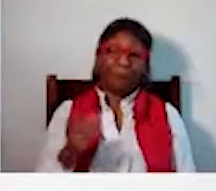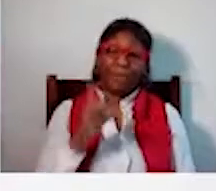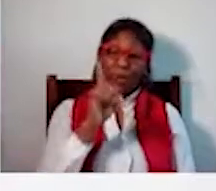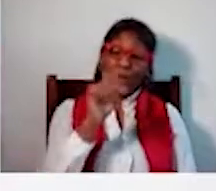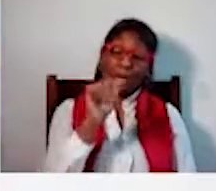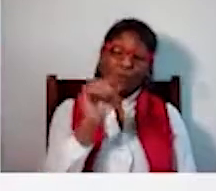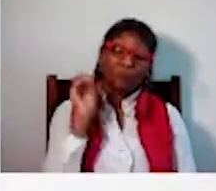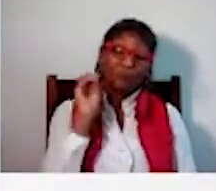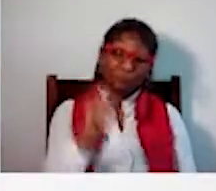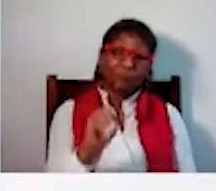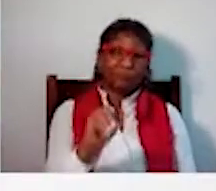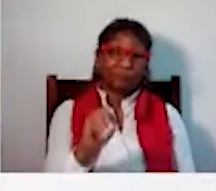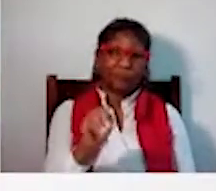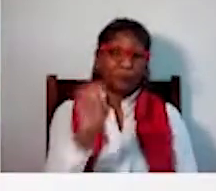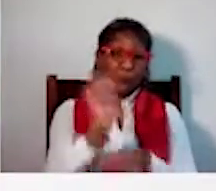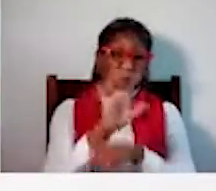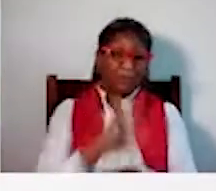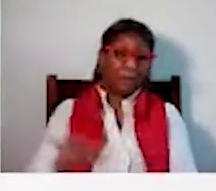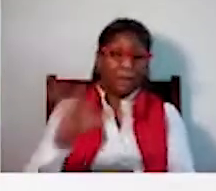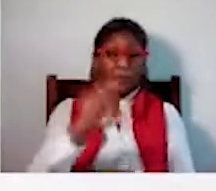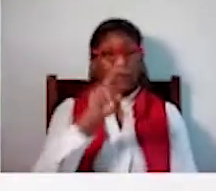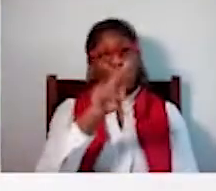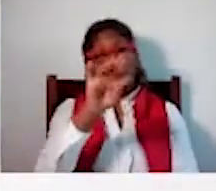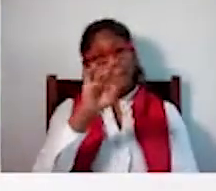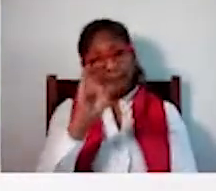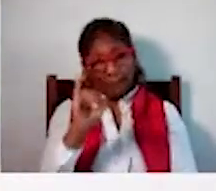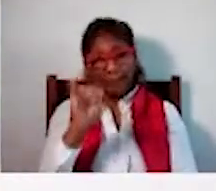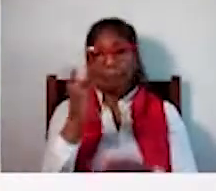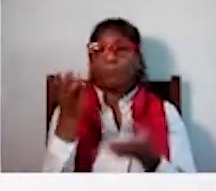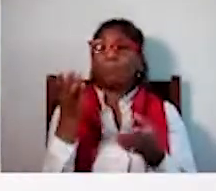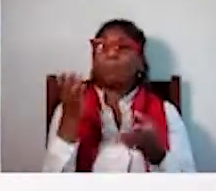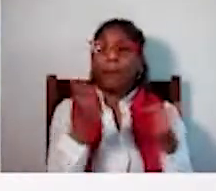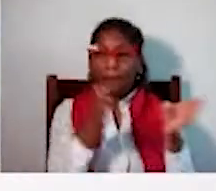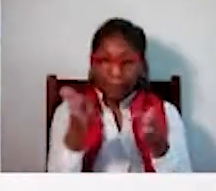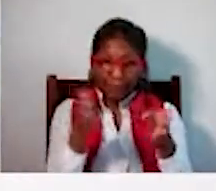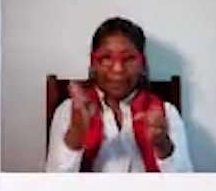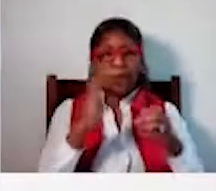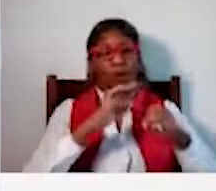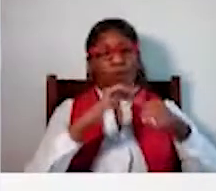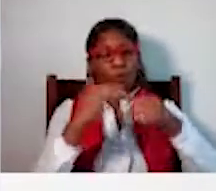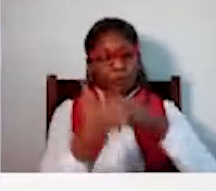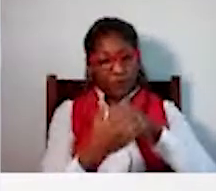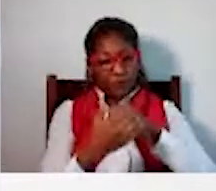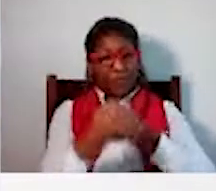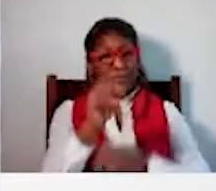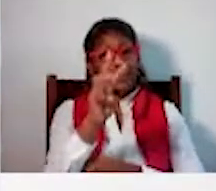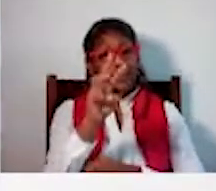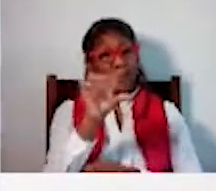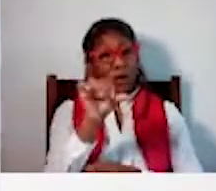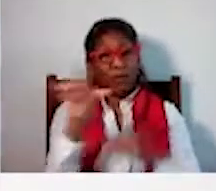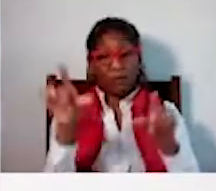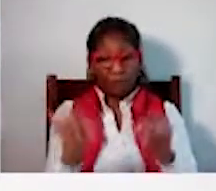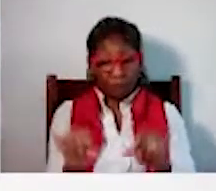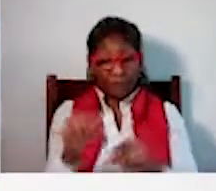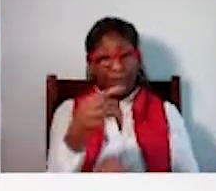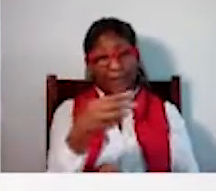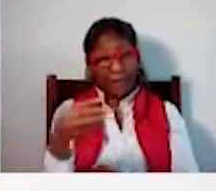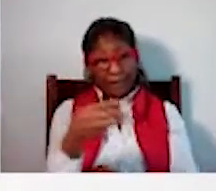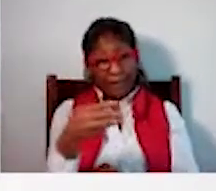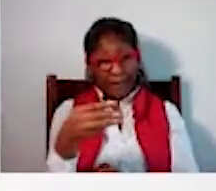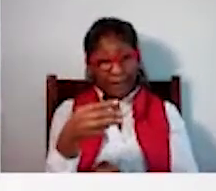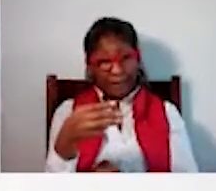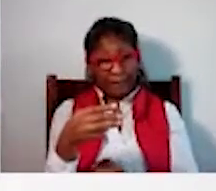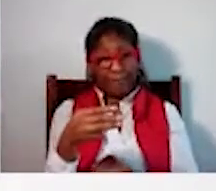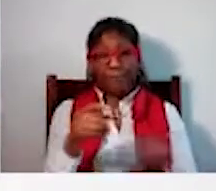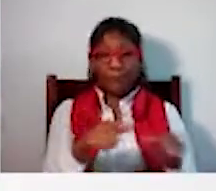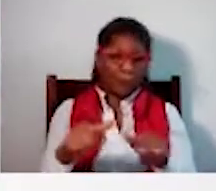número de leitos de UTI livres para atender Covid no último dia eram 39 e baixou para 33, são, por isso,